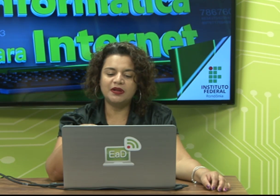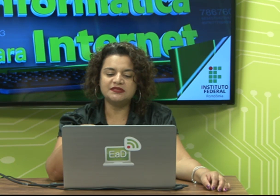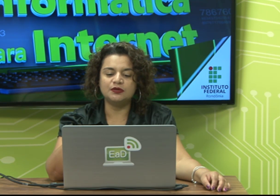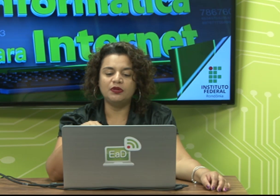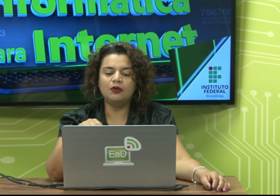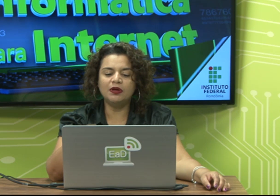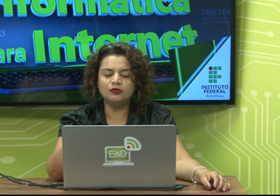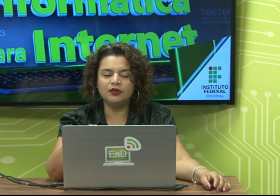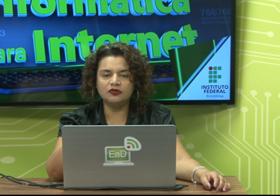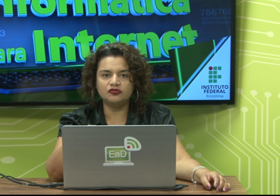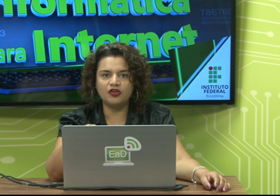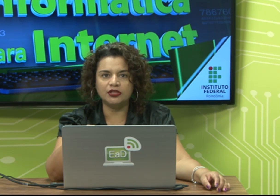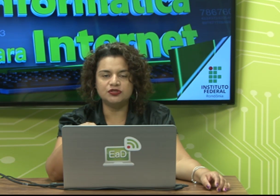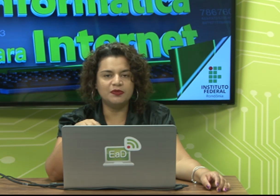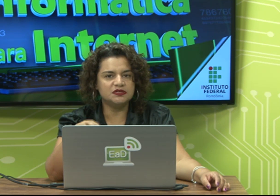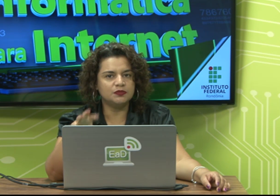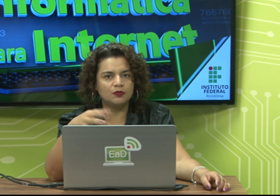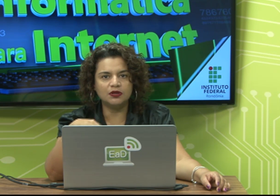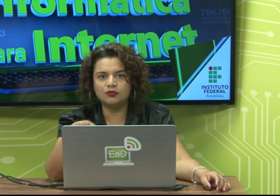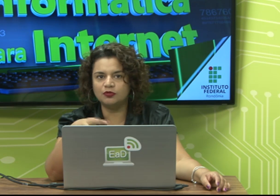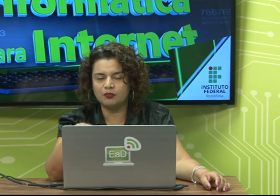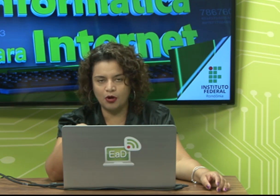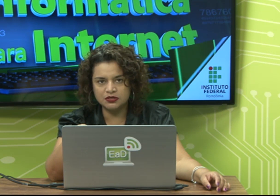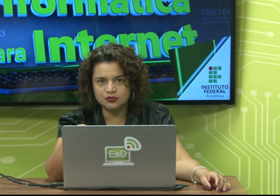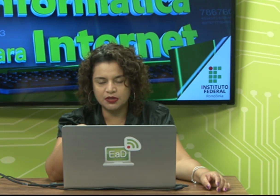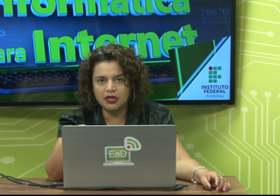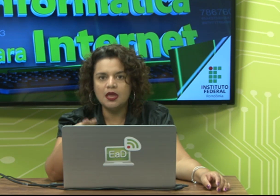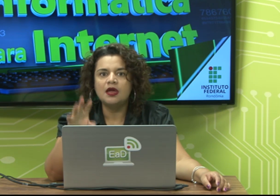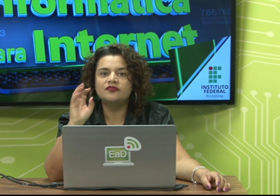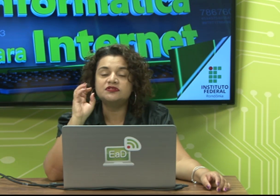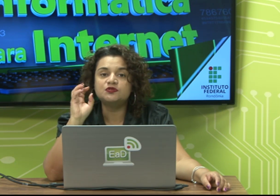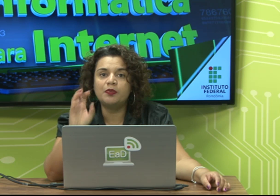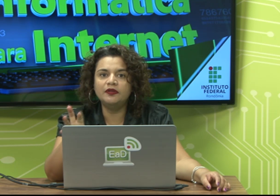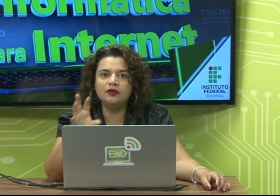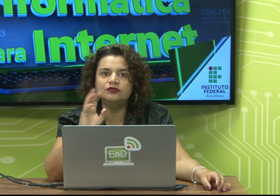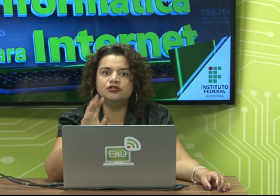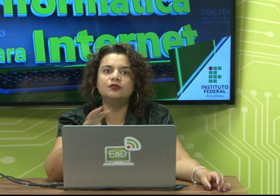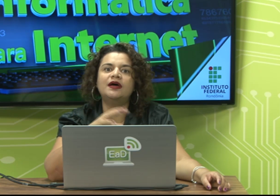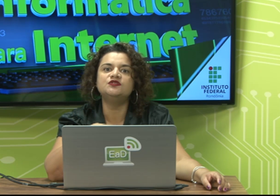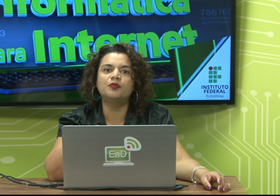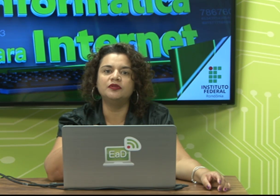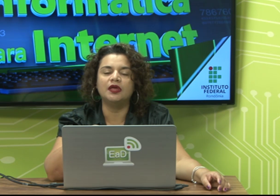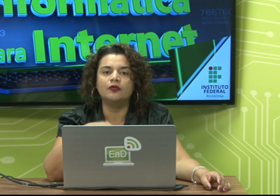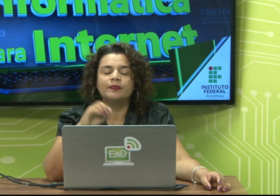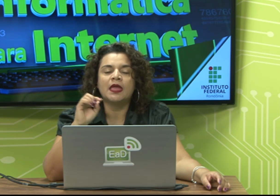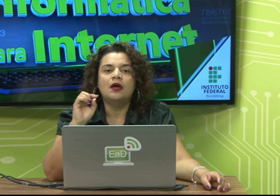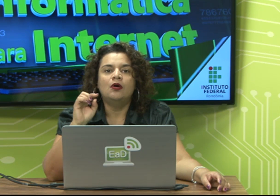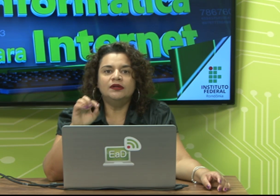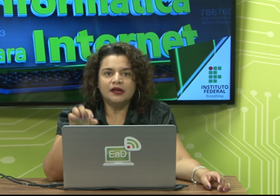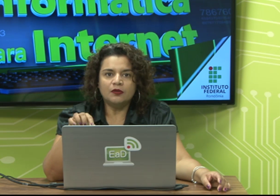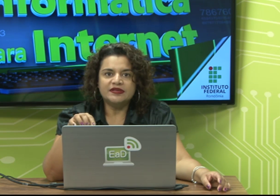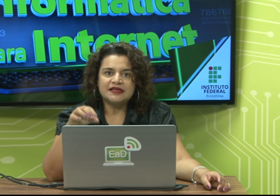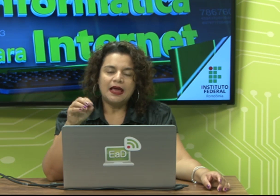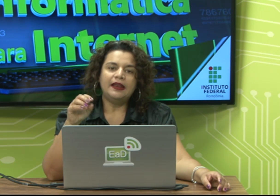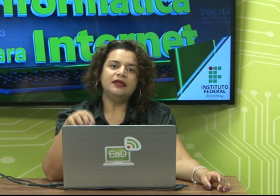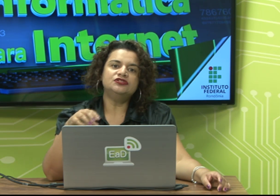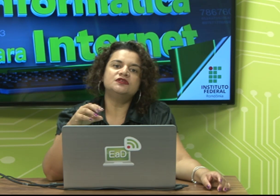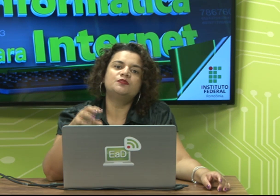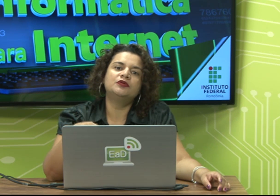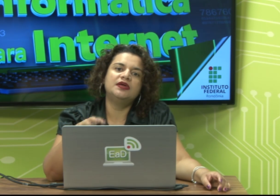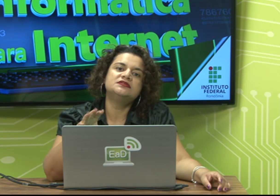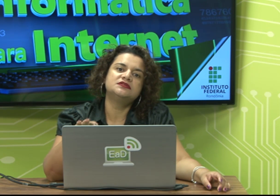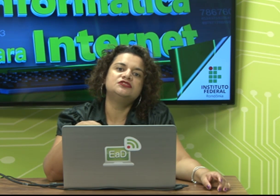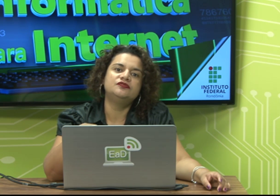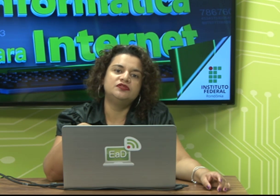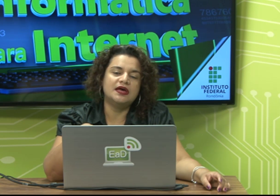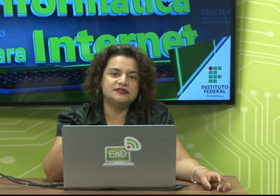GIMP Brasil. Enquanto isso, gente, mesmo enquanto eu mostro aqui, vocês podem continuar respondendo. Outra coisa, além de